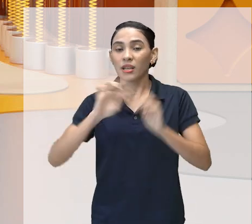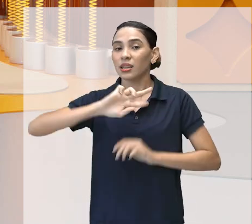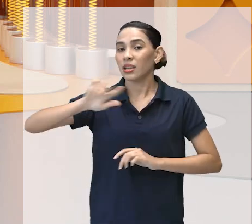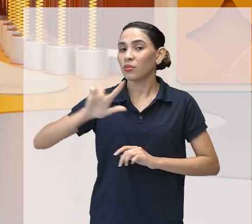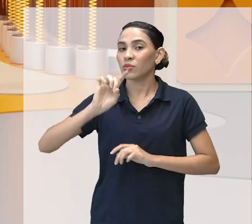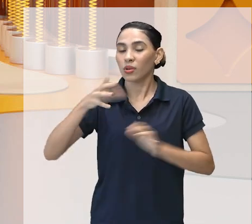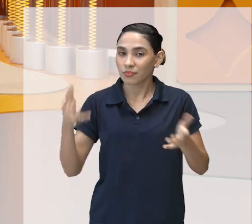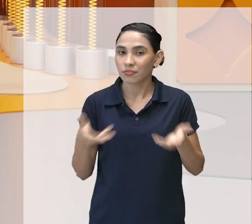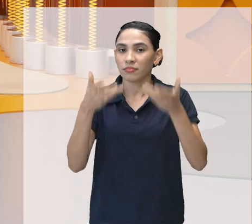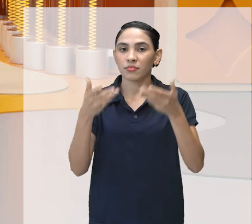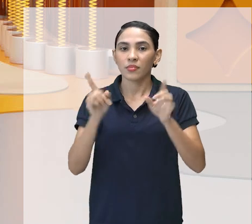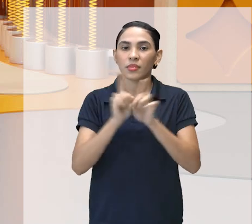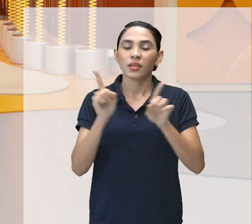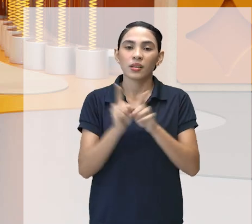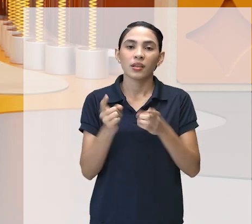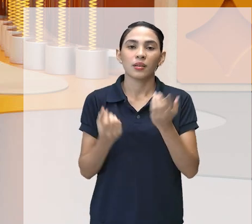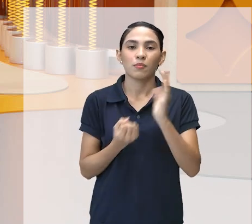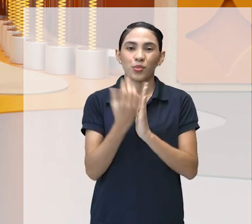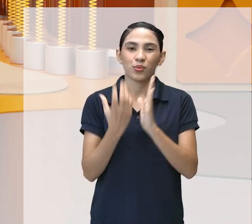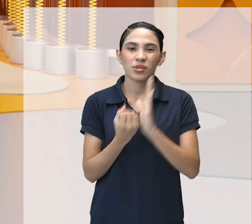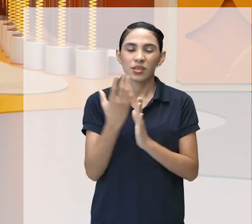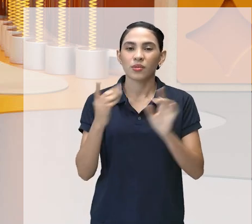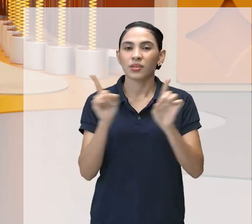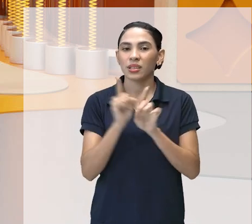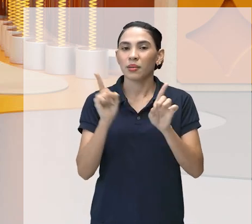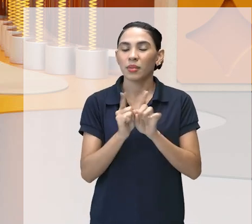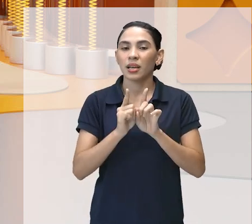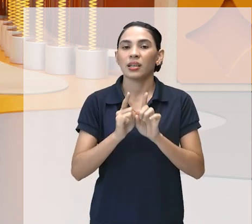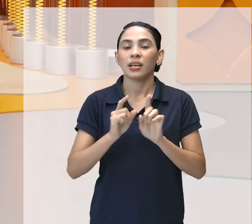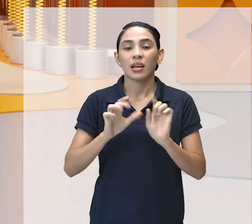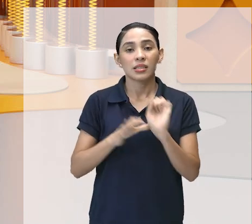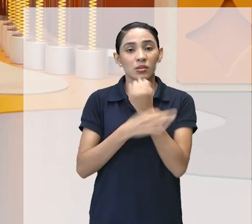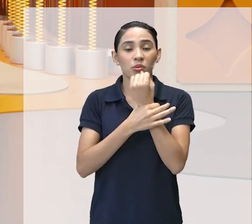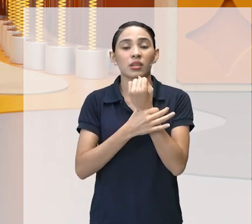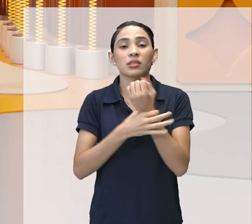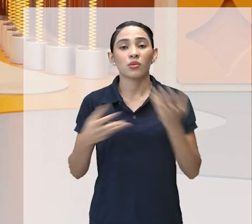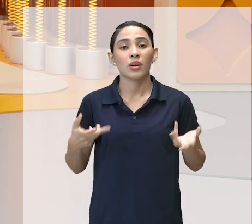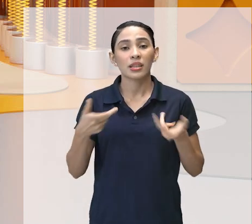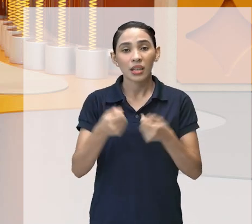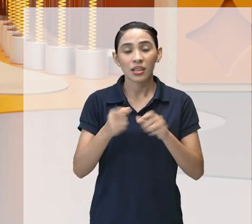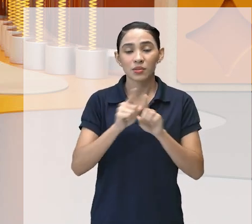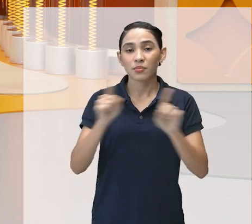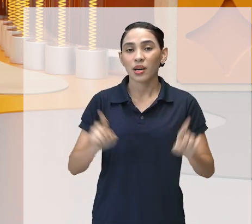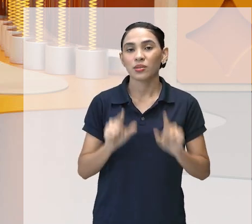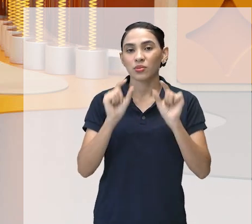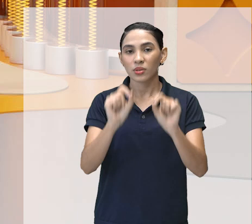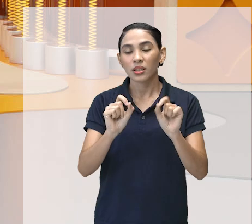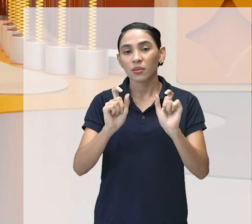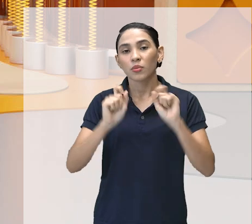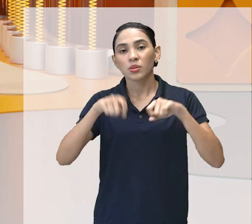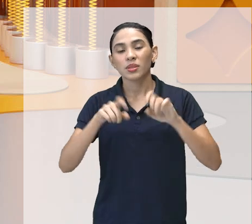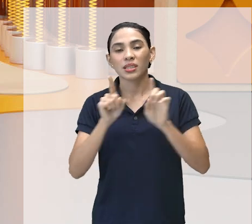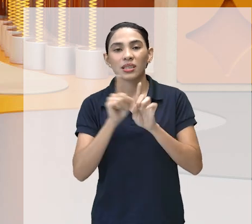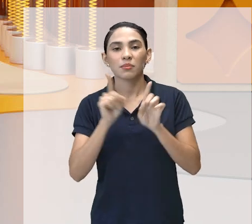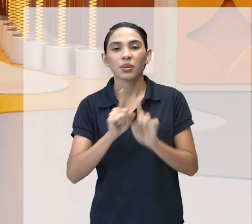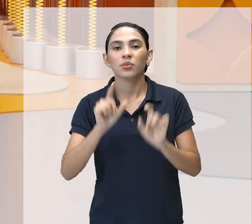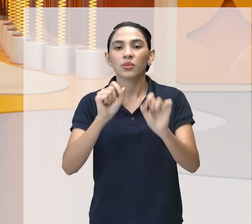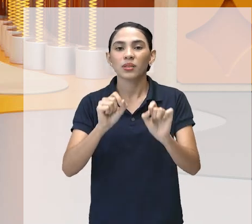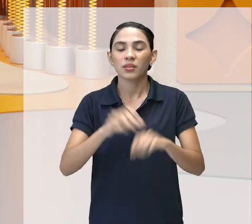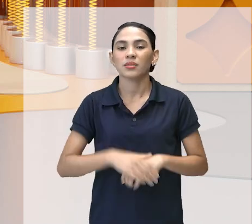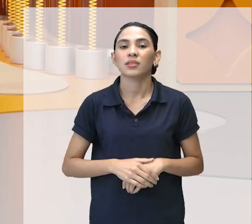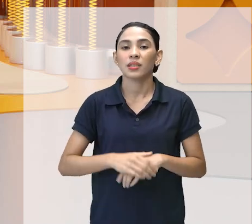só impulsiona aí a produtividade e a eficiência, mas também o quê? Possibilita